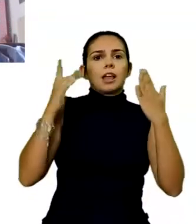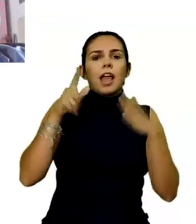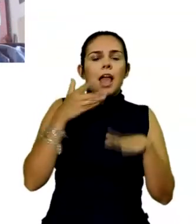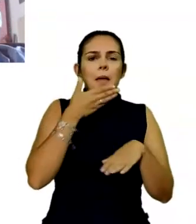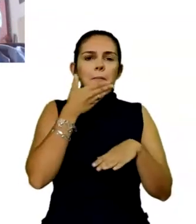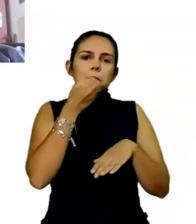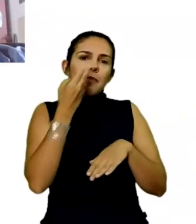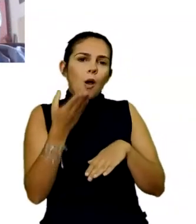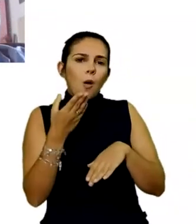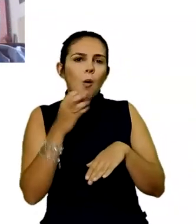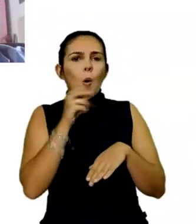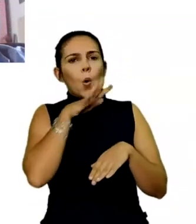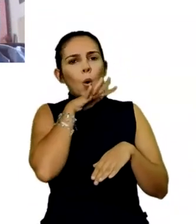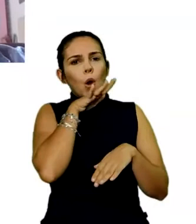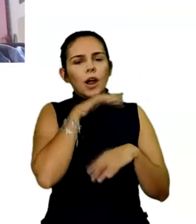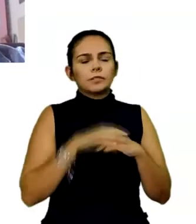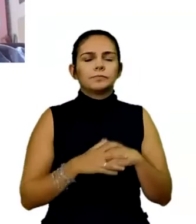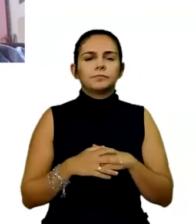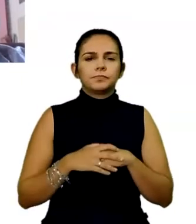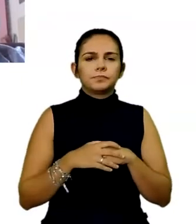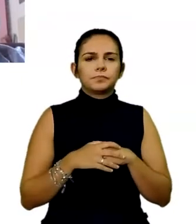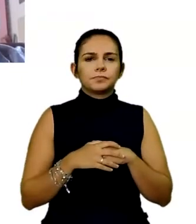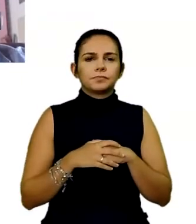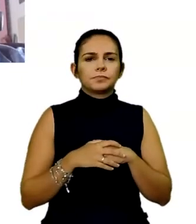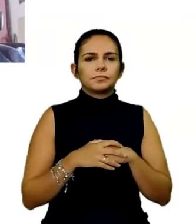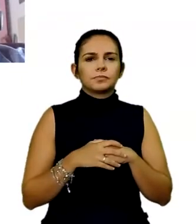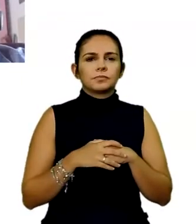Eu acho que não, eu acho que não é